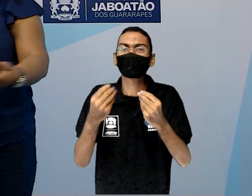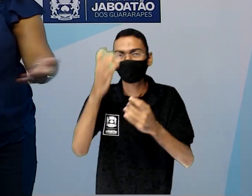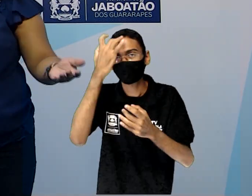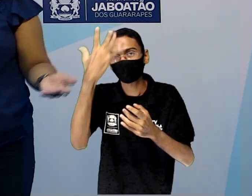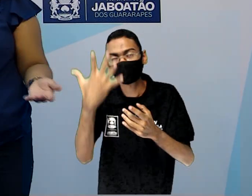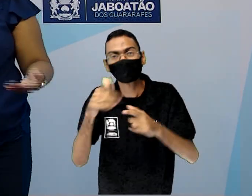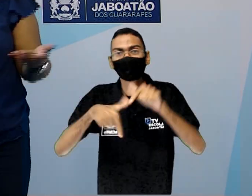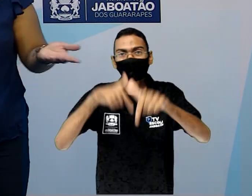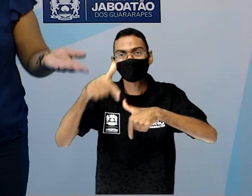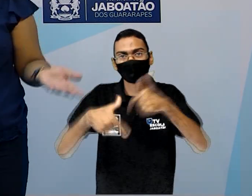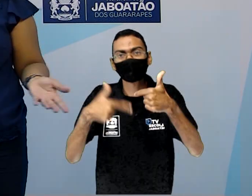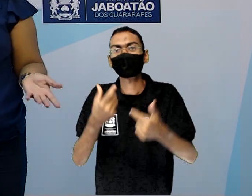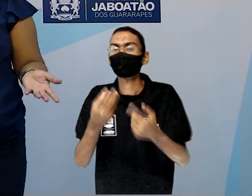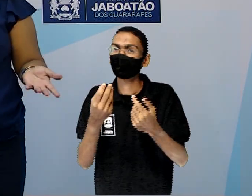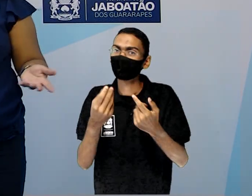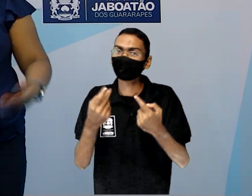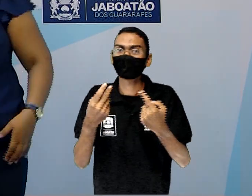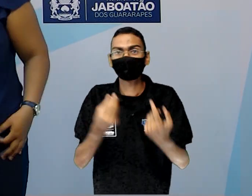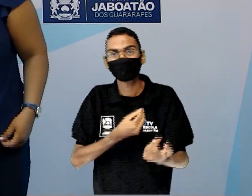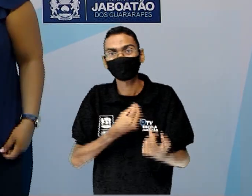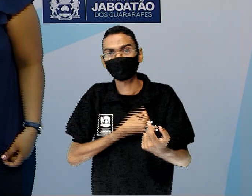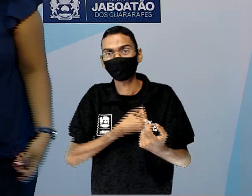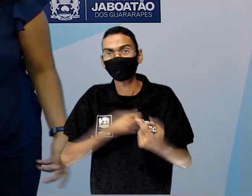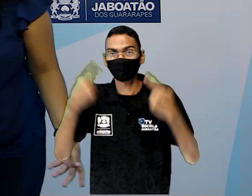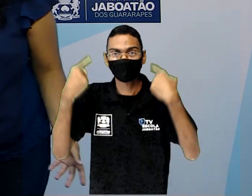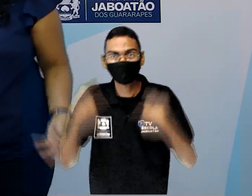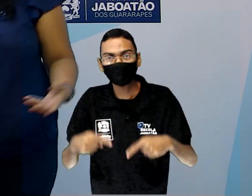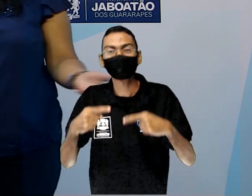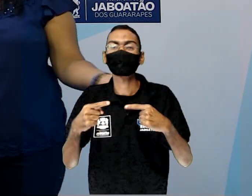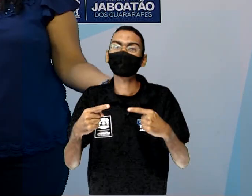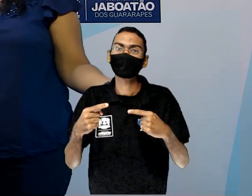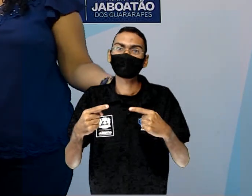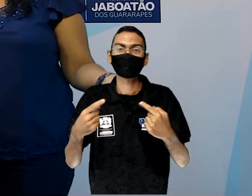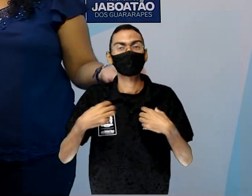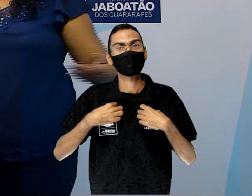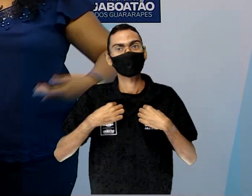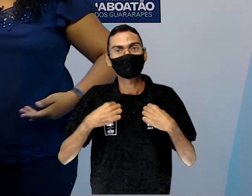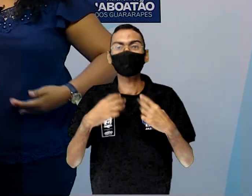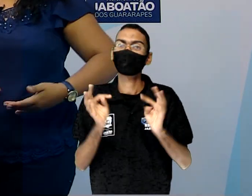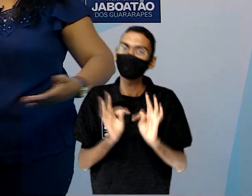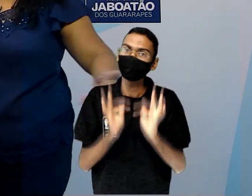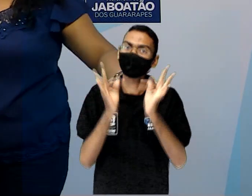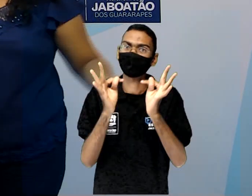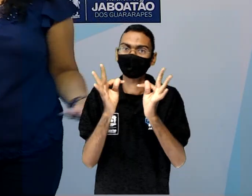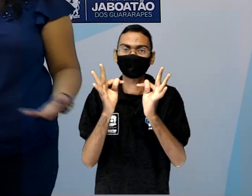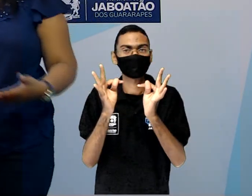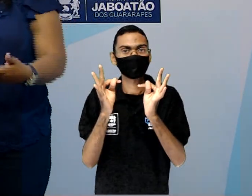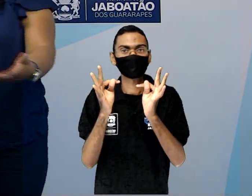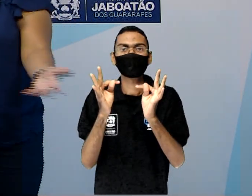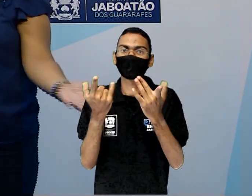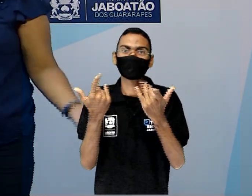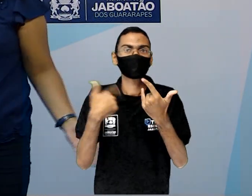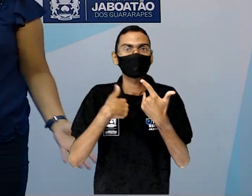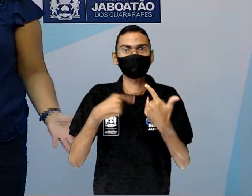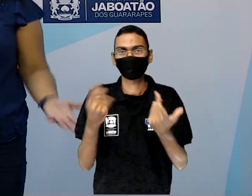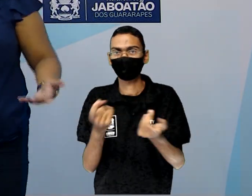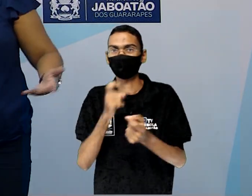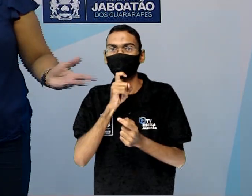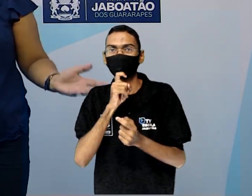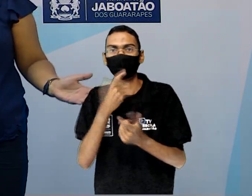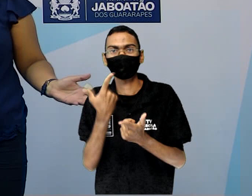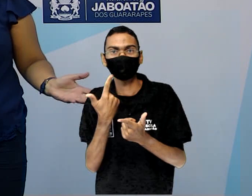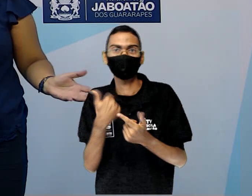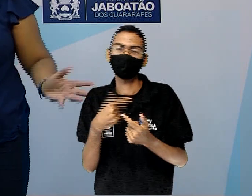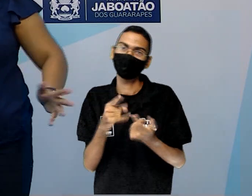seu viver, é uma tecnologia. Então, a roupa que a gente veste é uma tecnologia. Afinal, a gente não vai ficar passando frio, nem